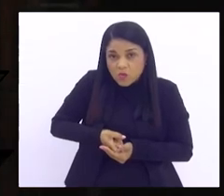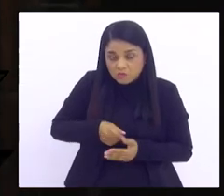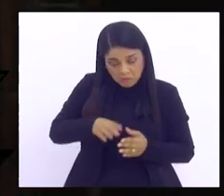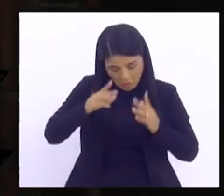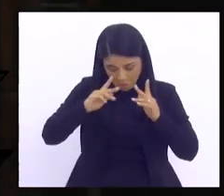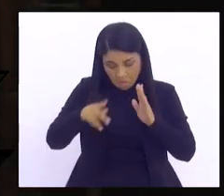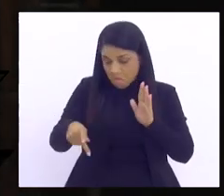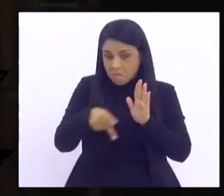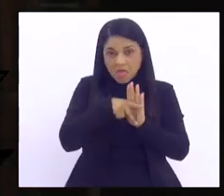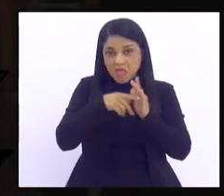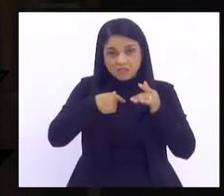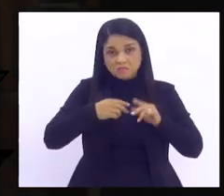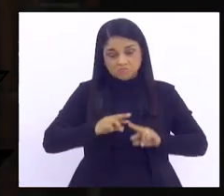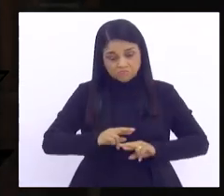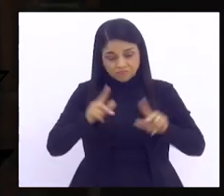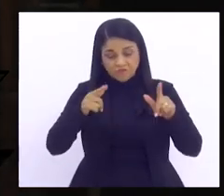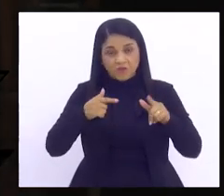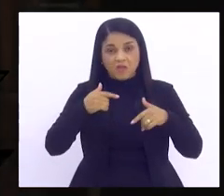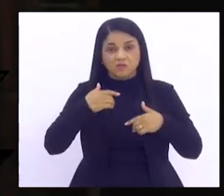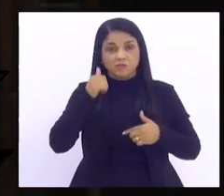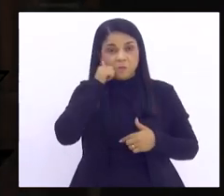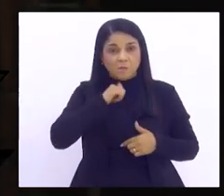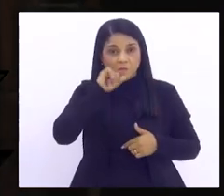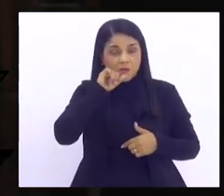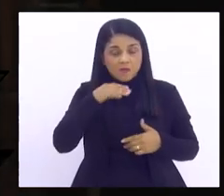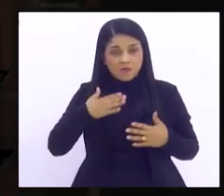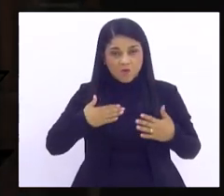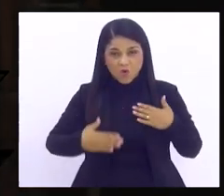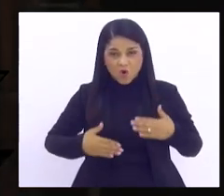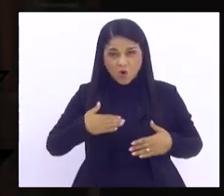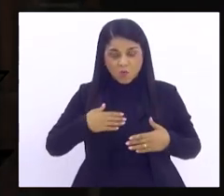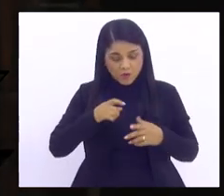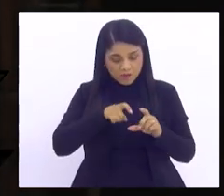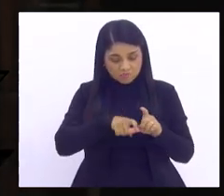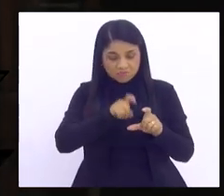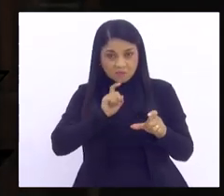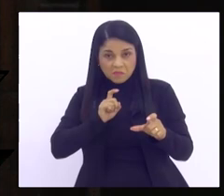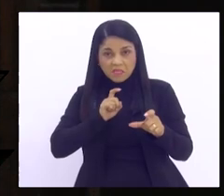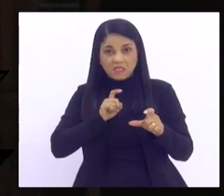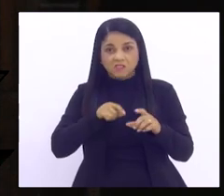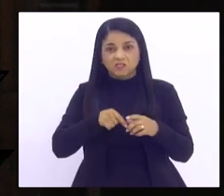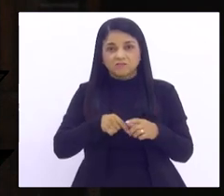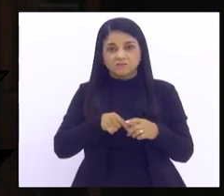seu. É um ser independente em formação nela.